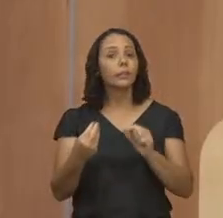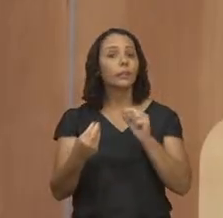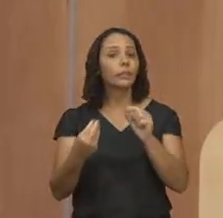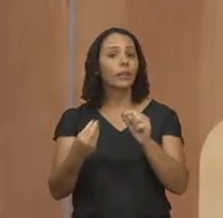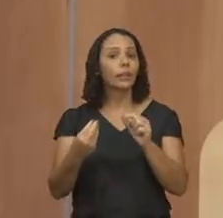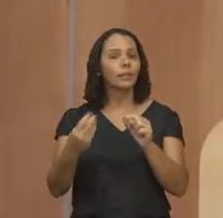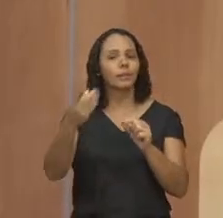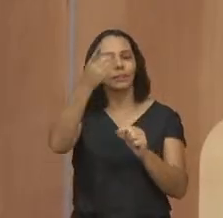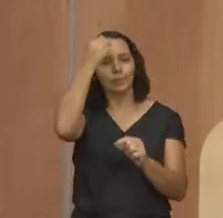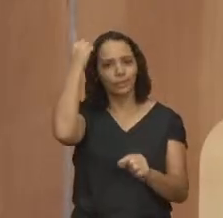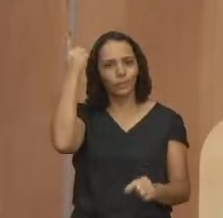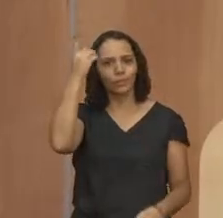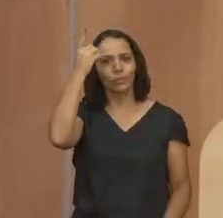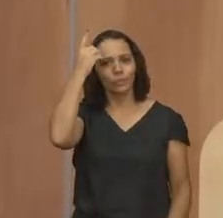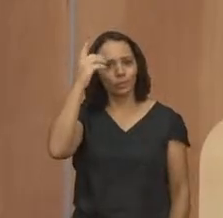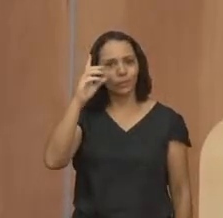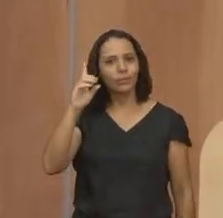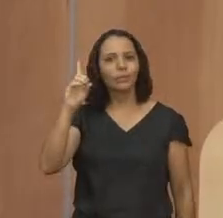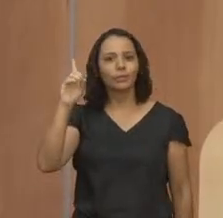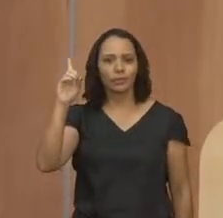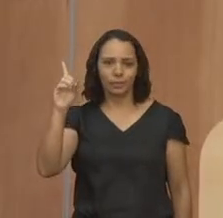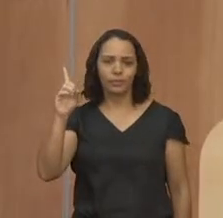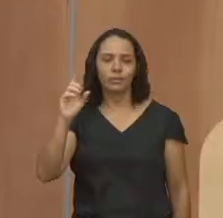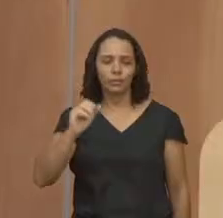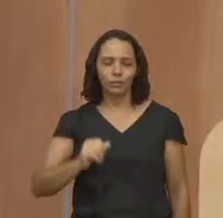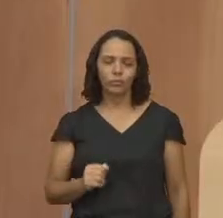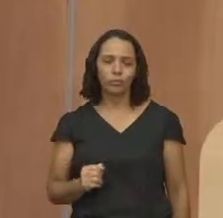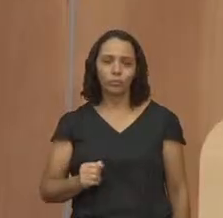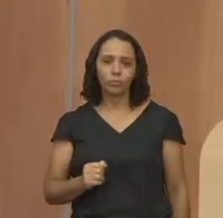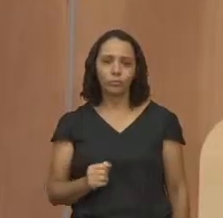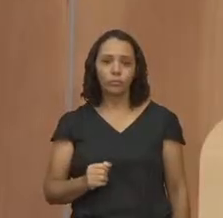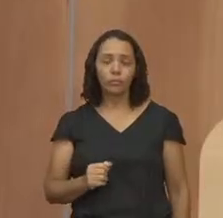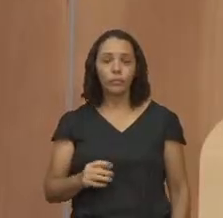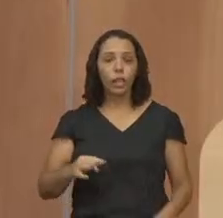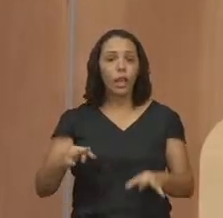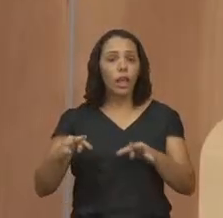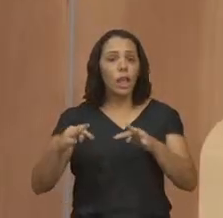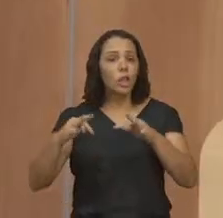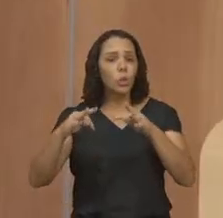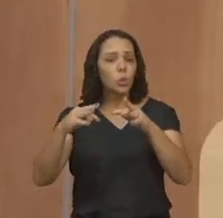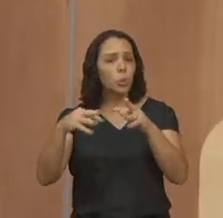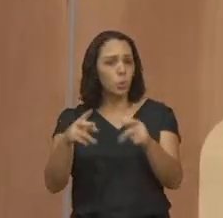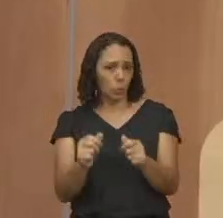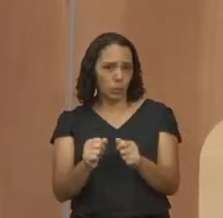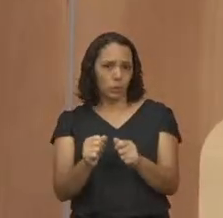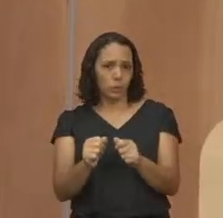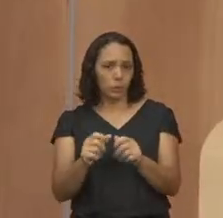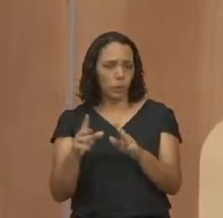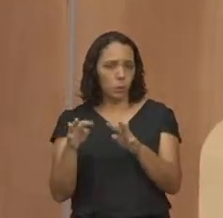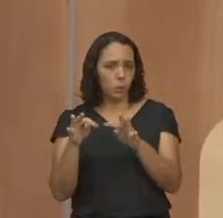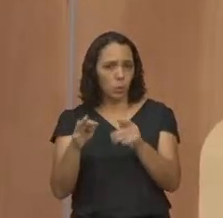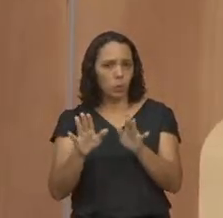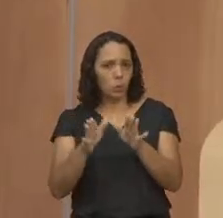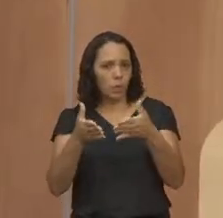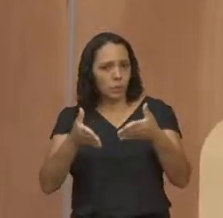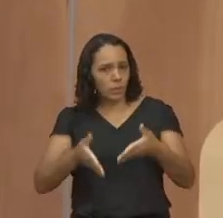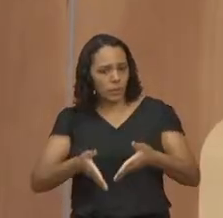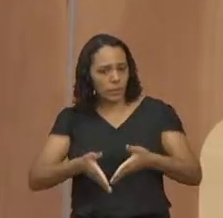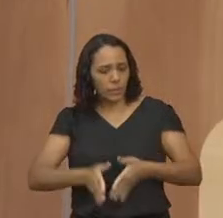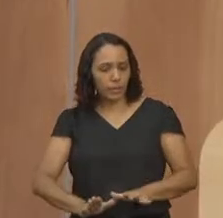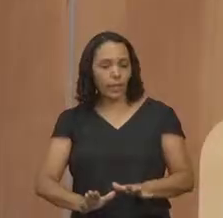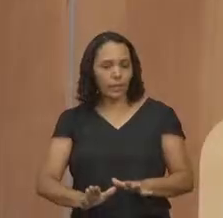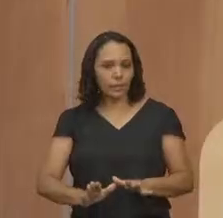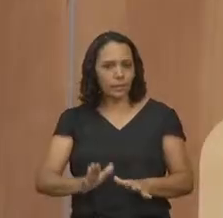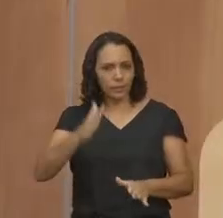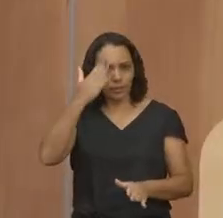quando somos concebidos, a gente tem a imagem daquele que nos